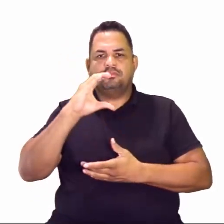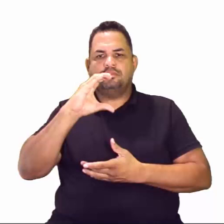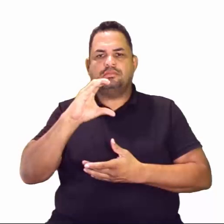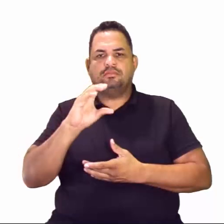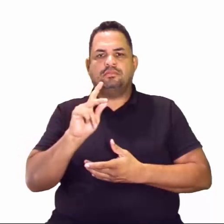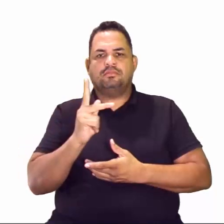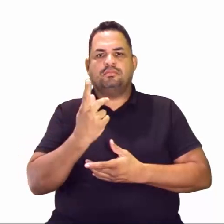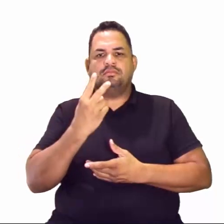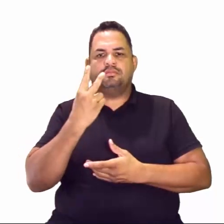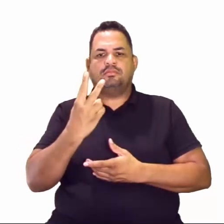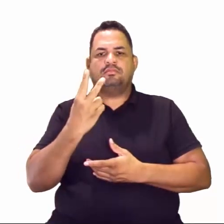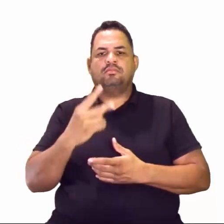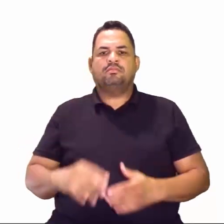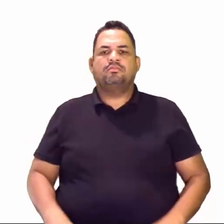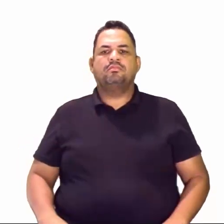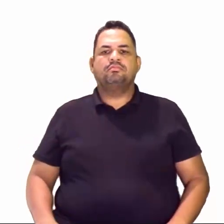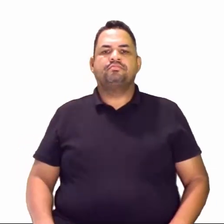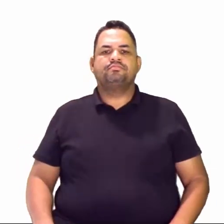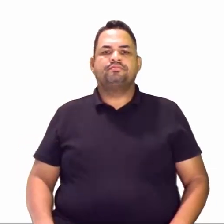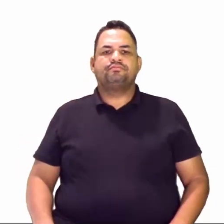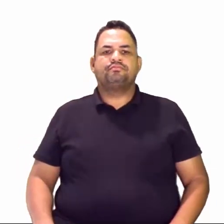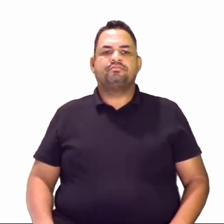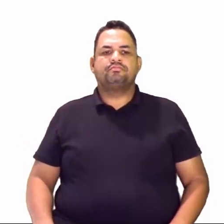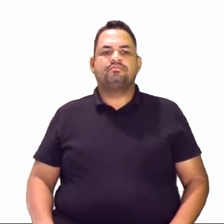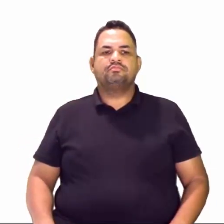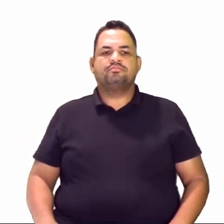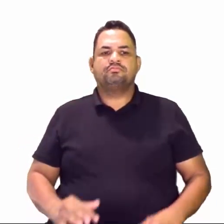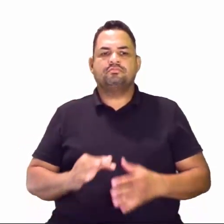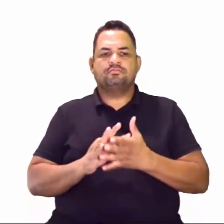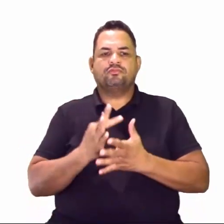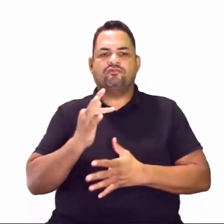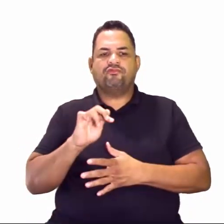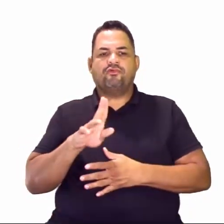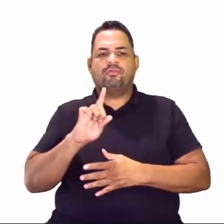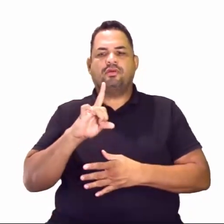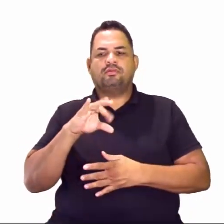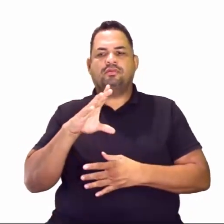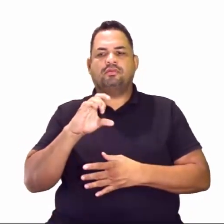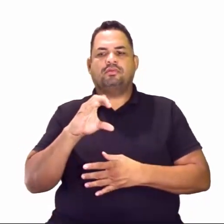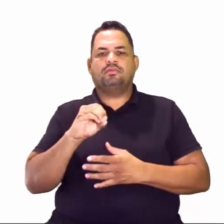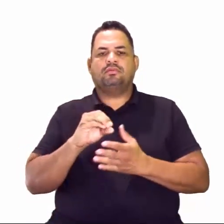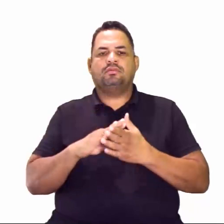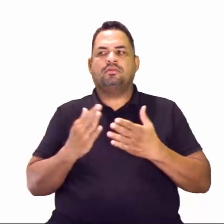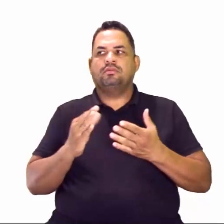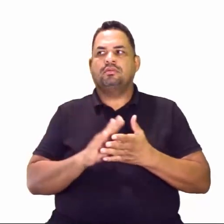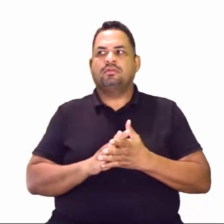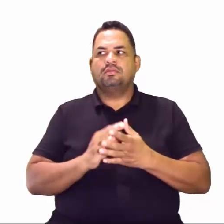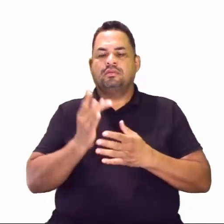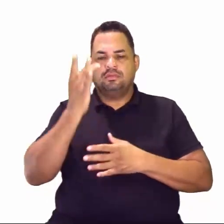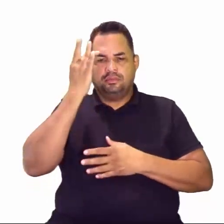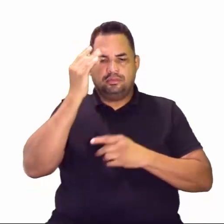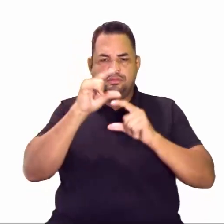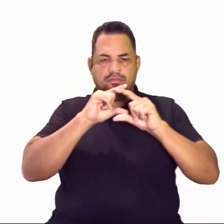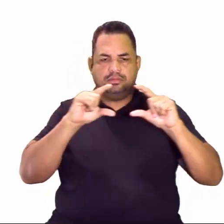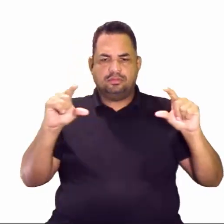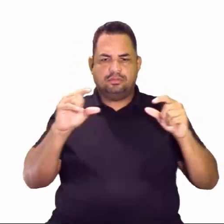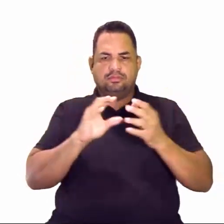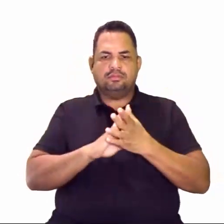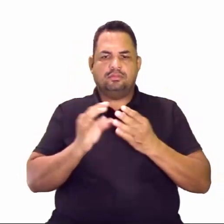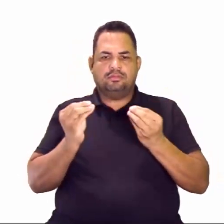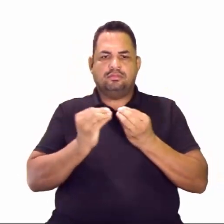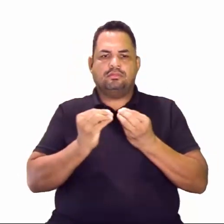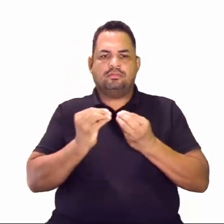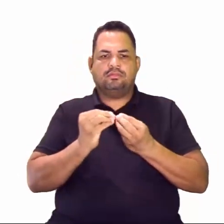CH2O. Já no formaldeído, a fórmula molecular dele já